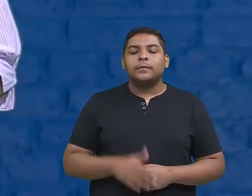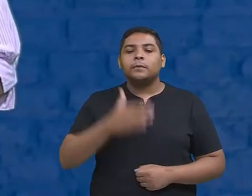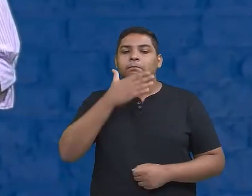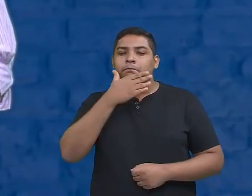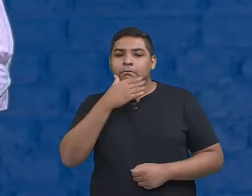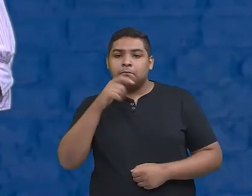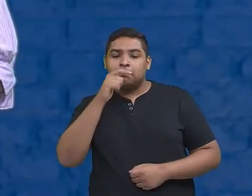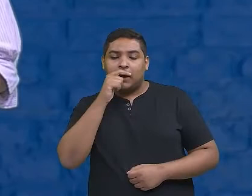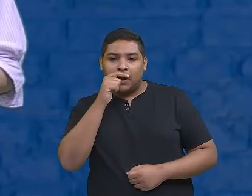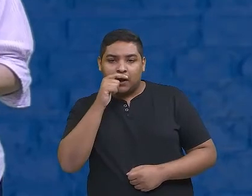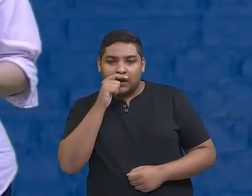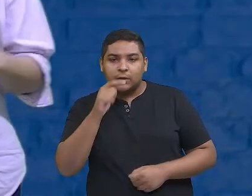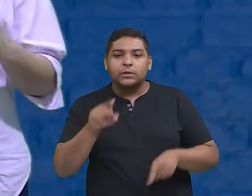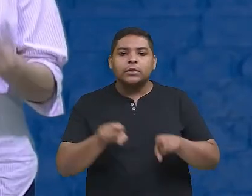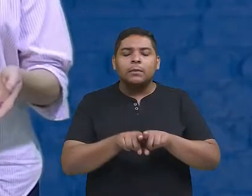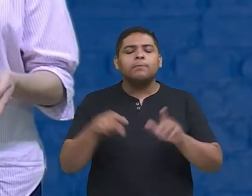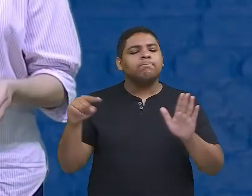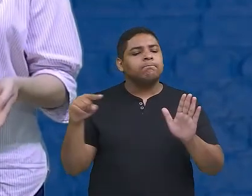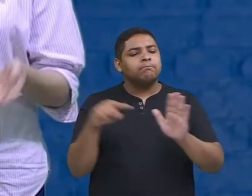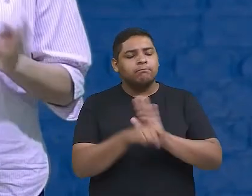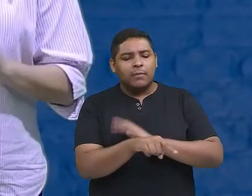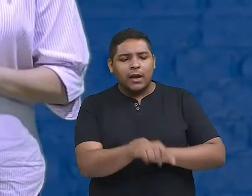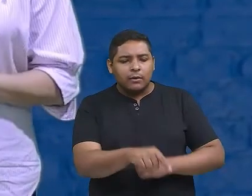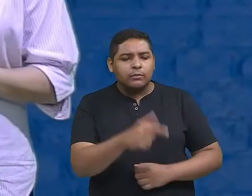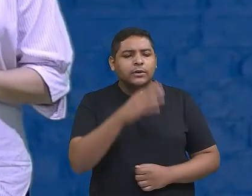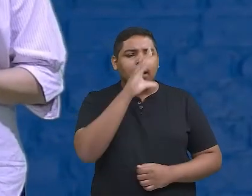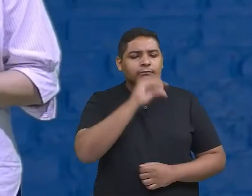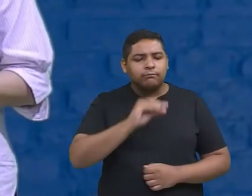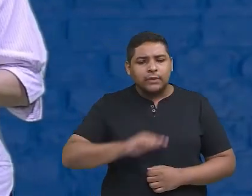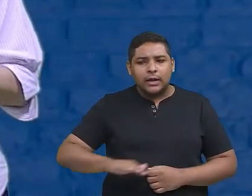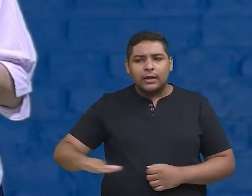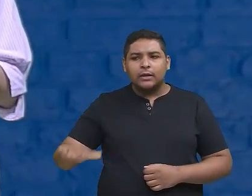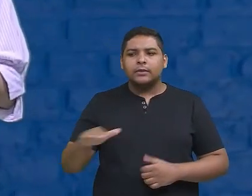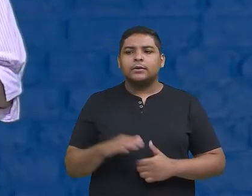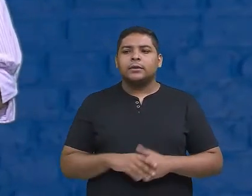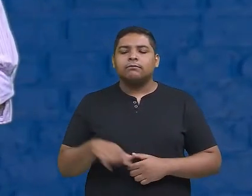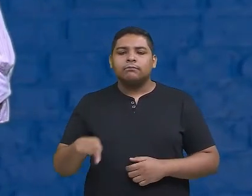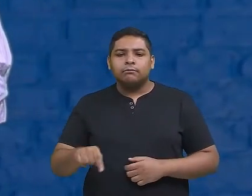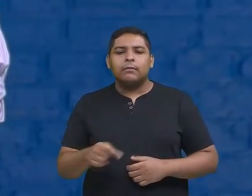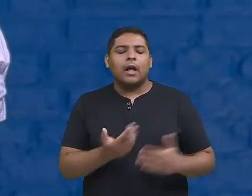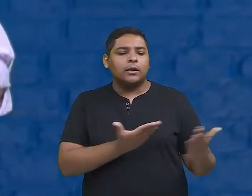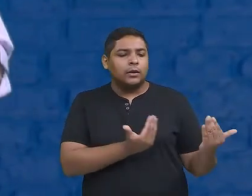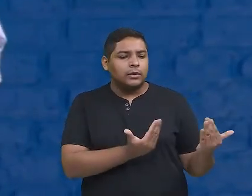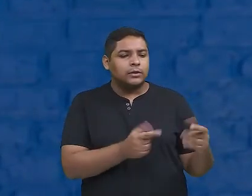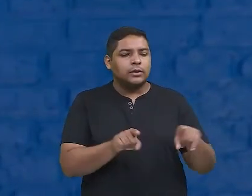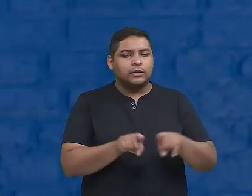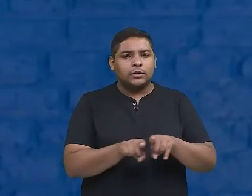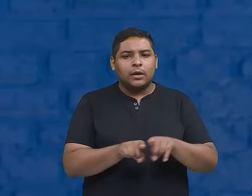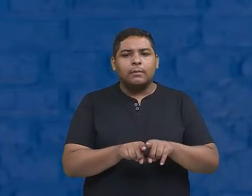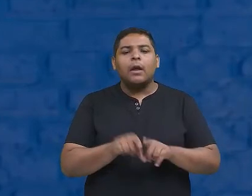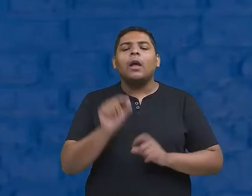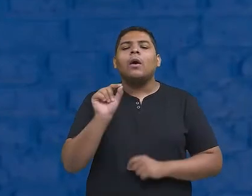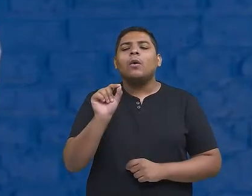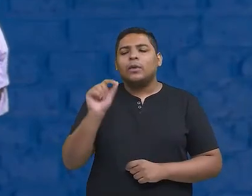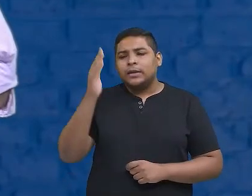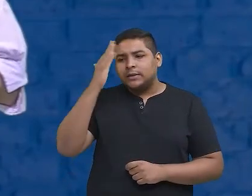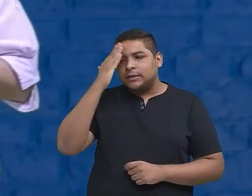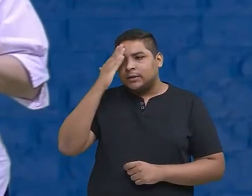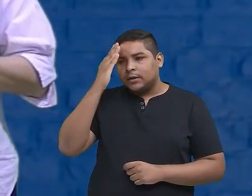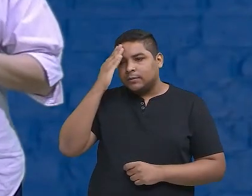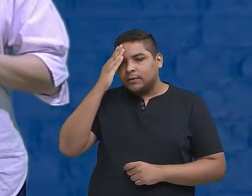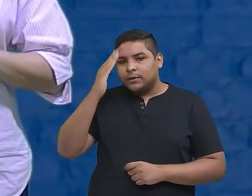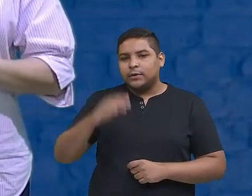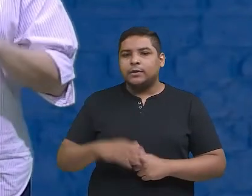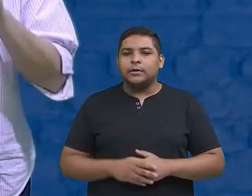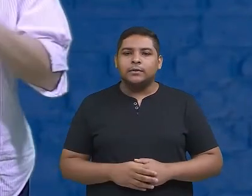para perguntar das suas crianças, do adolescente, o que eles sabem. Ah, sim, no nosso caderno digital